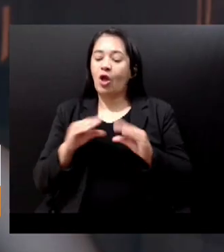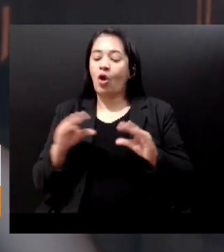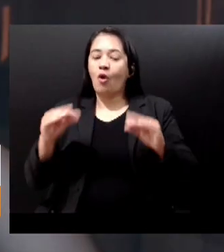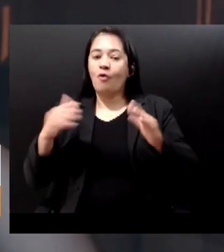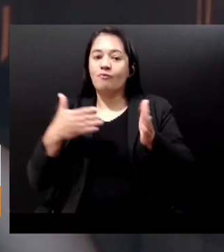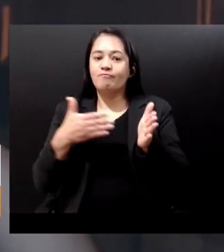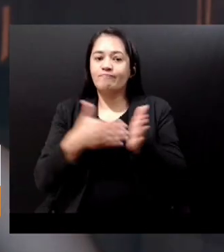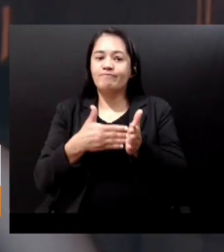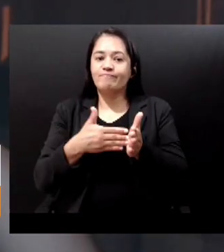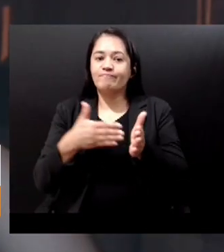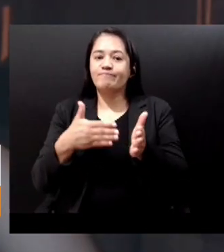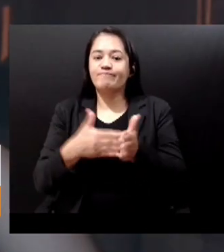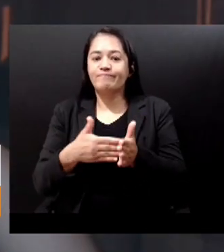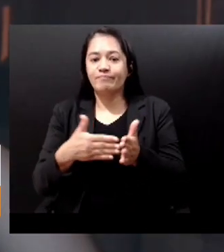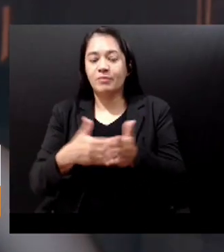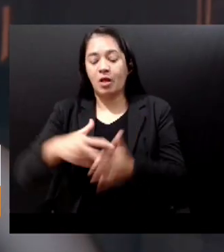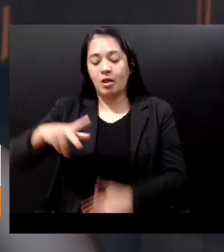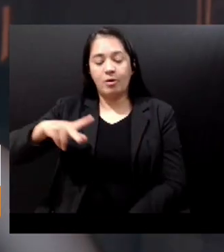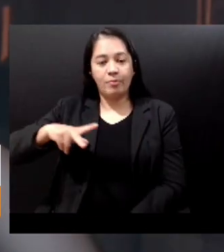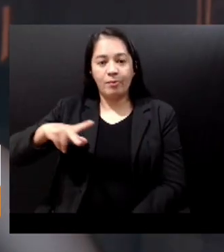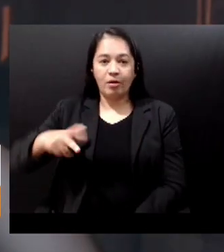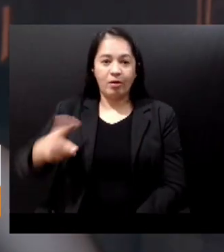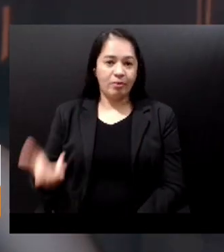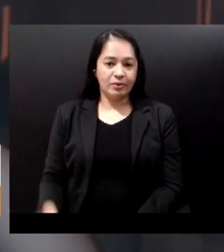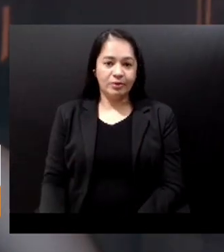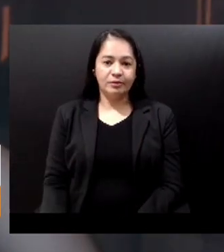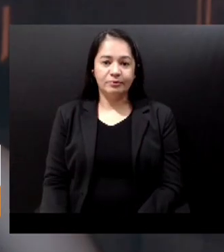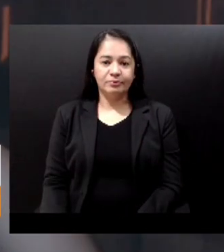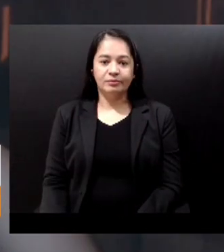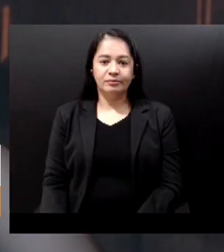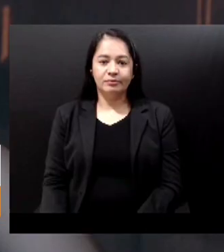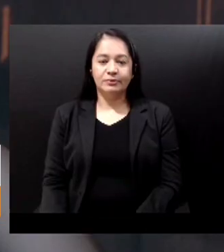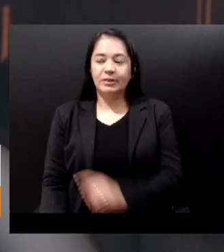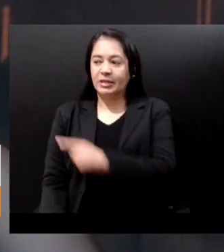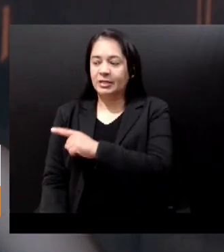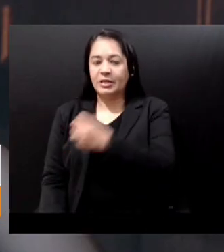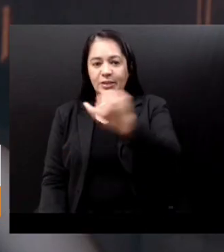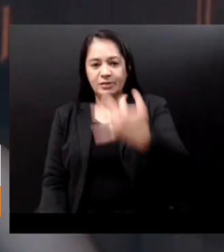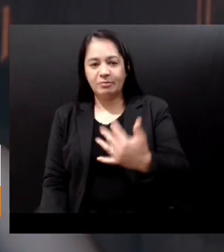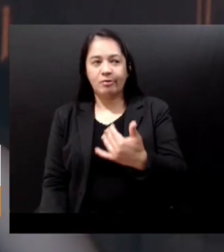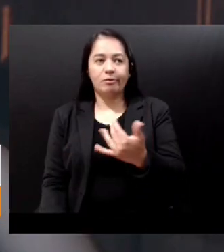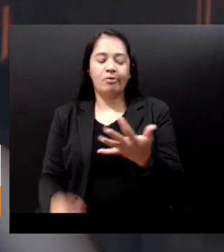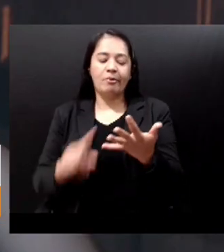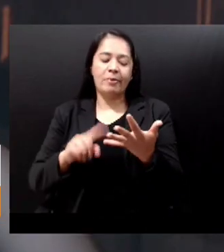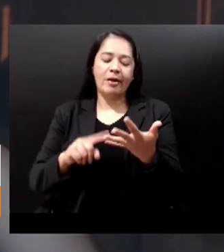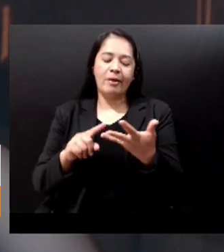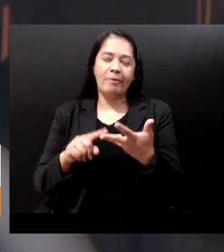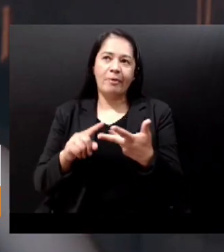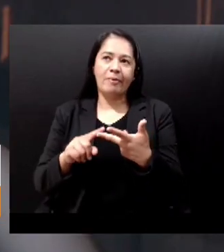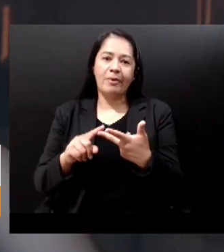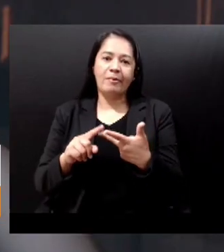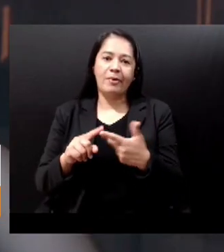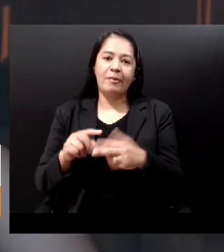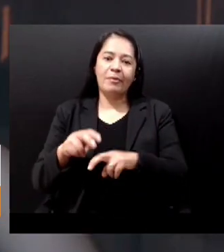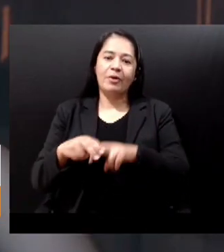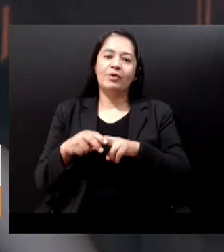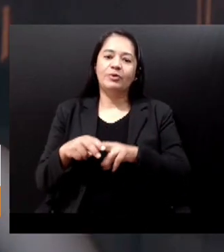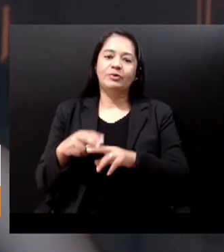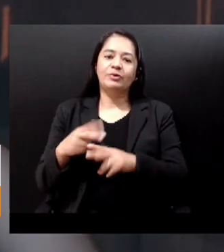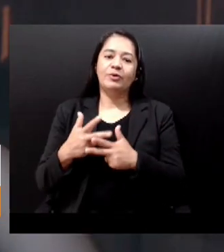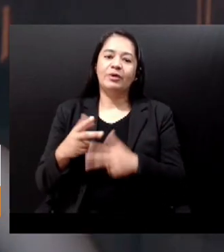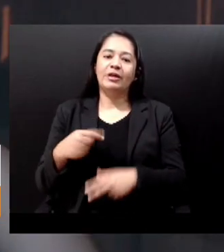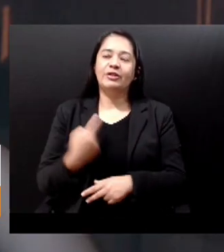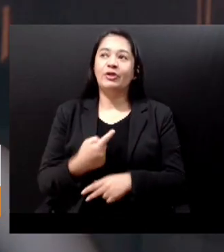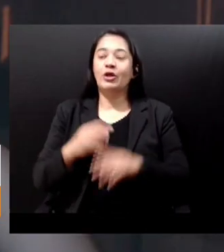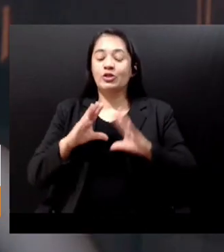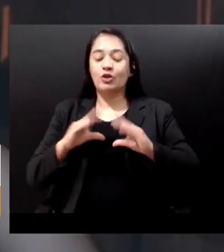limitações próprias mesmo, né. Então, isso que ele disse das desculpas que a gente dá, talvez seja mais uma forma da gente se confortar,